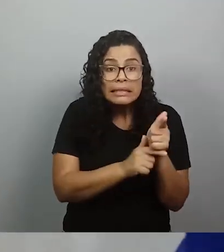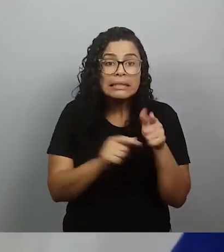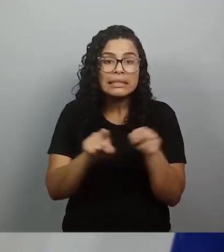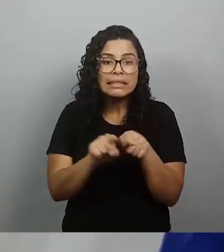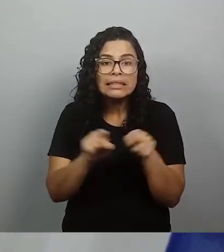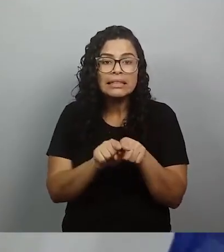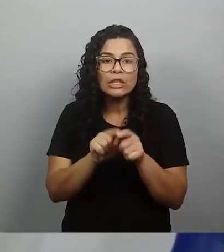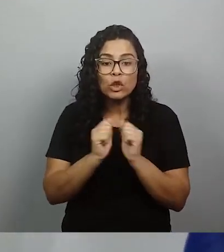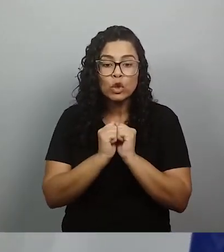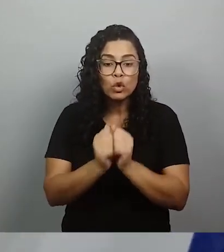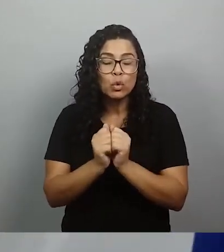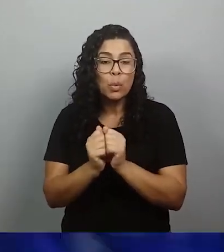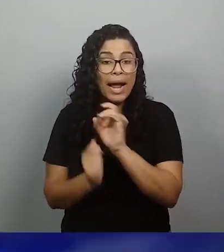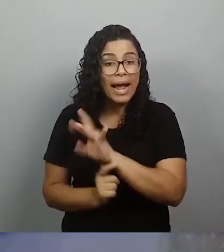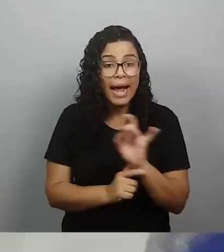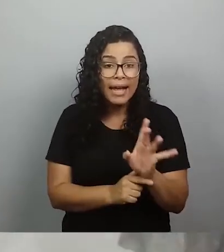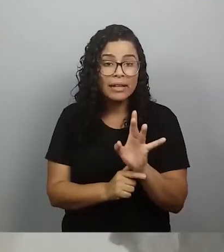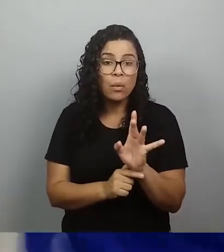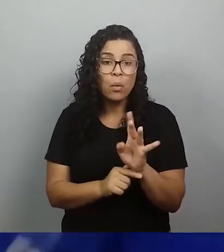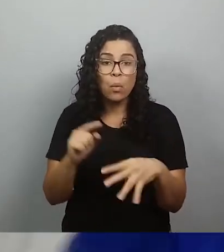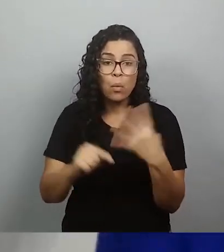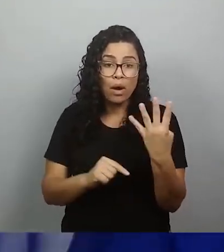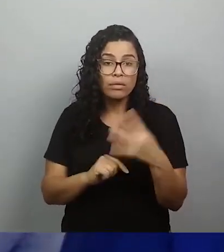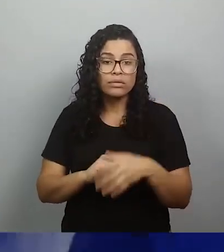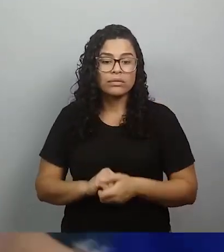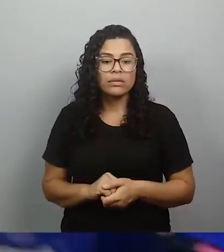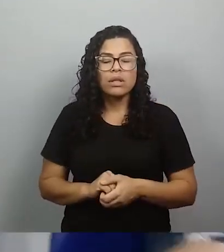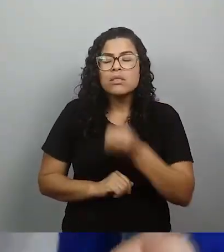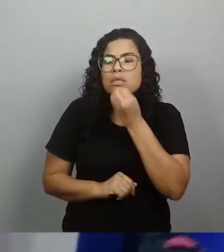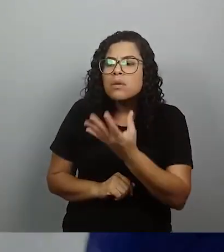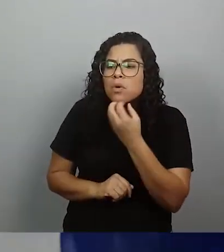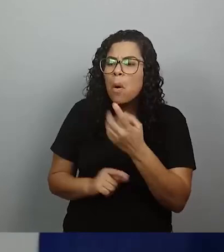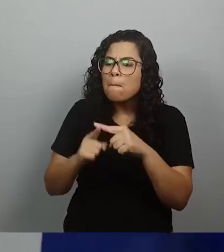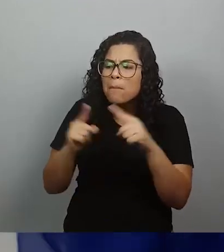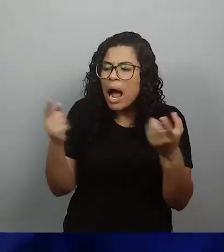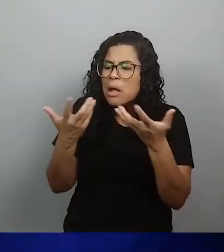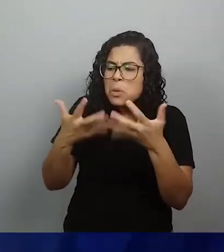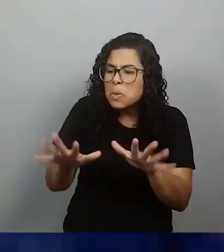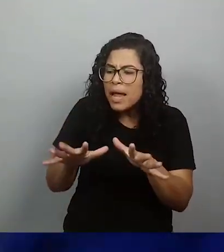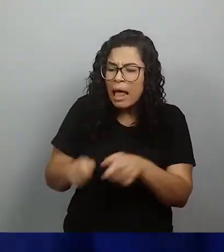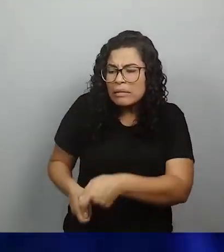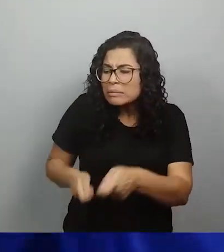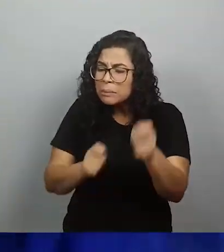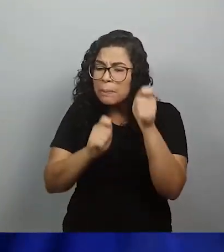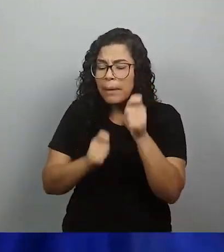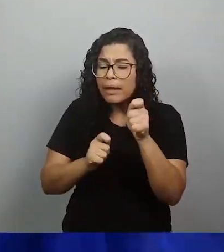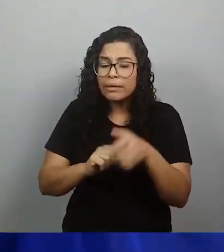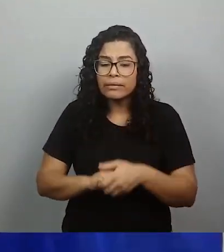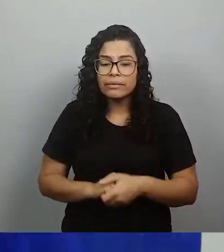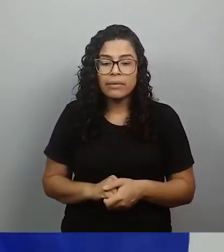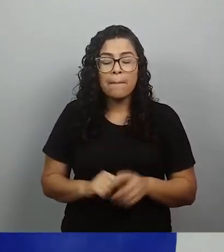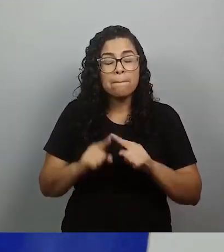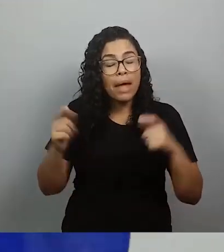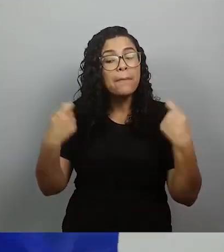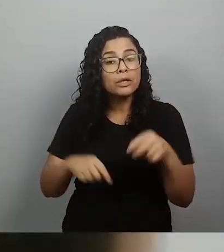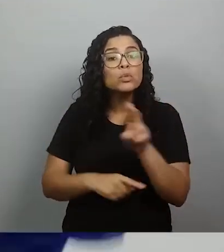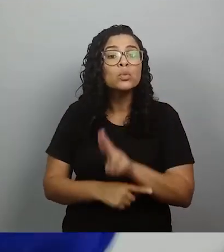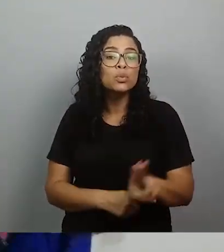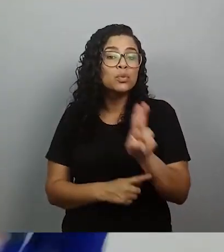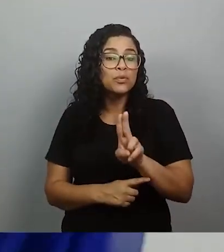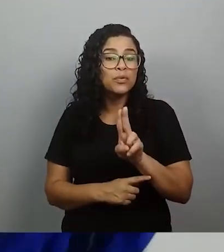então eu já pedi você então. Essa espada. Tá bom, mas eu não quero essa espada. Mas eu vou ter que